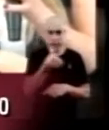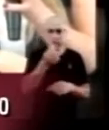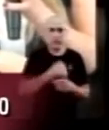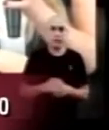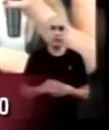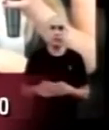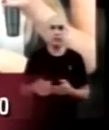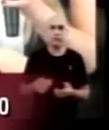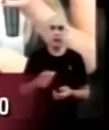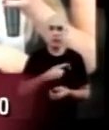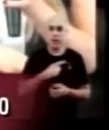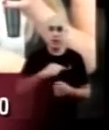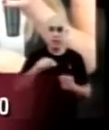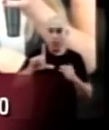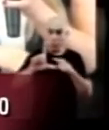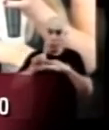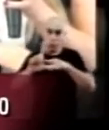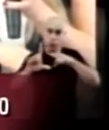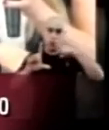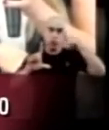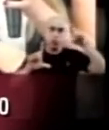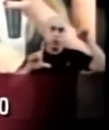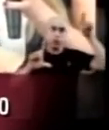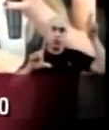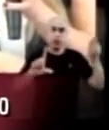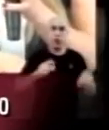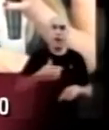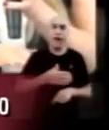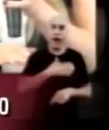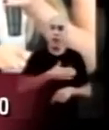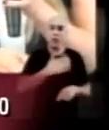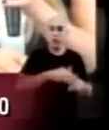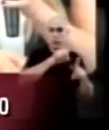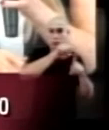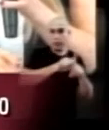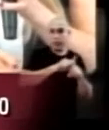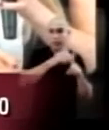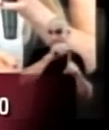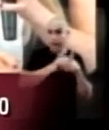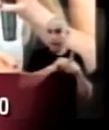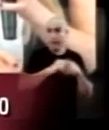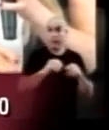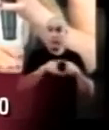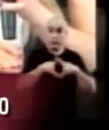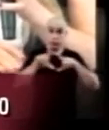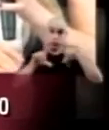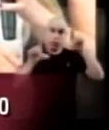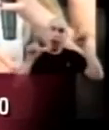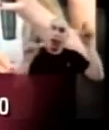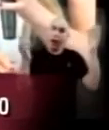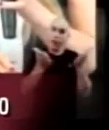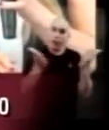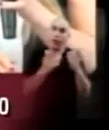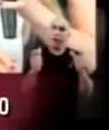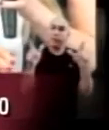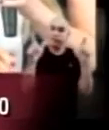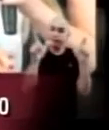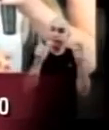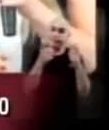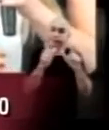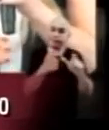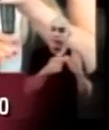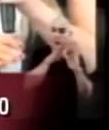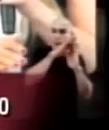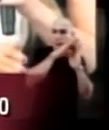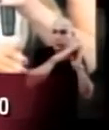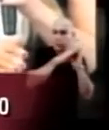lá no mês de agosto, que é essa onda maior, tivemos uma queda importante, um leve aumento, e